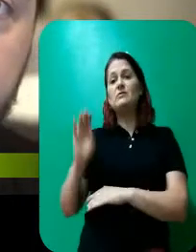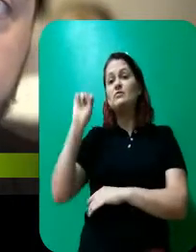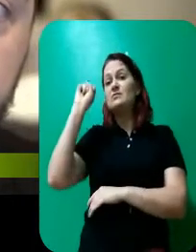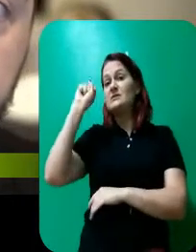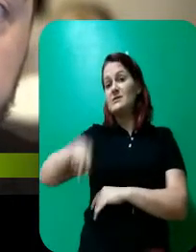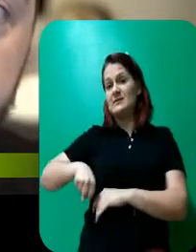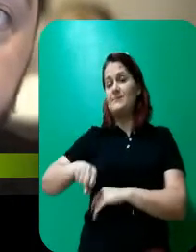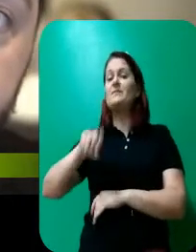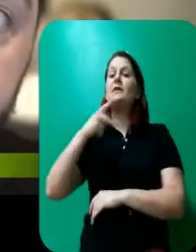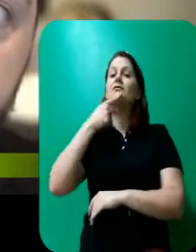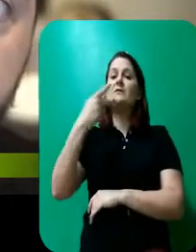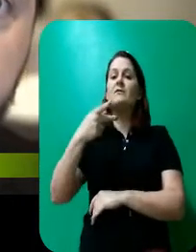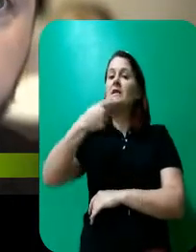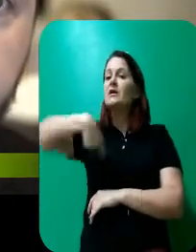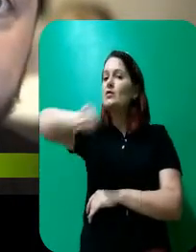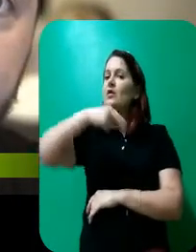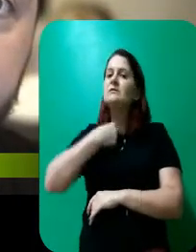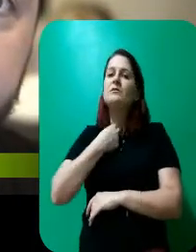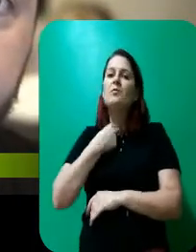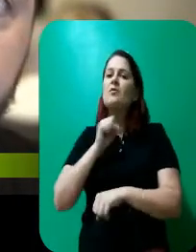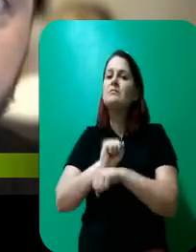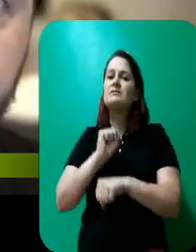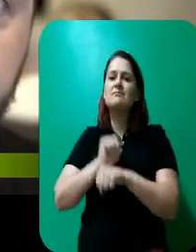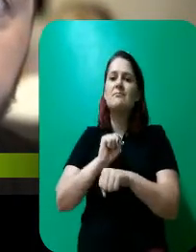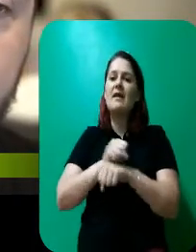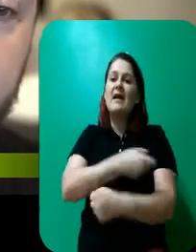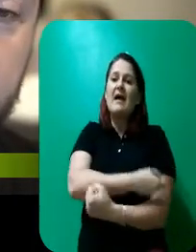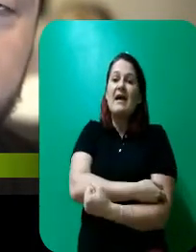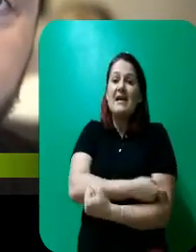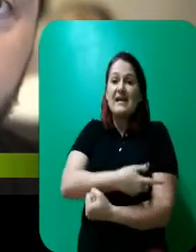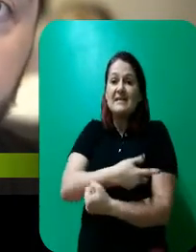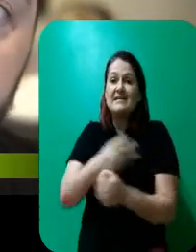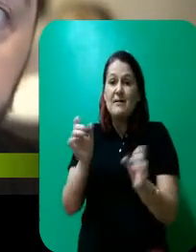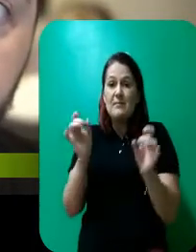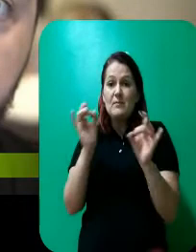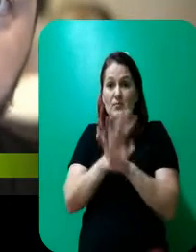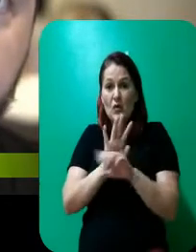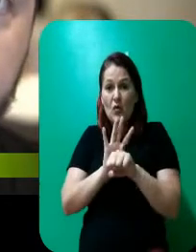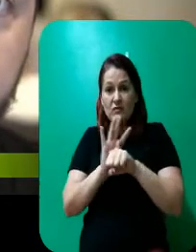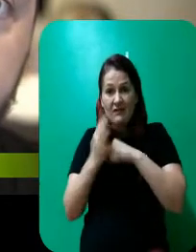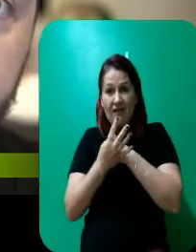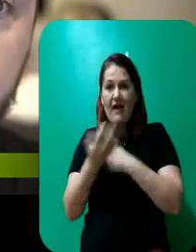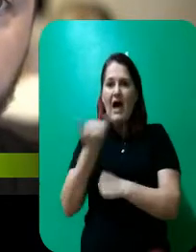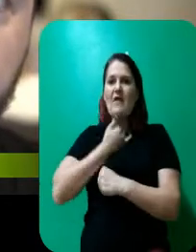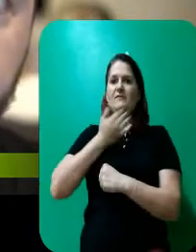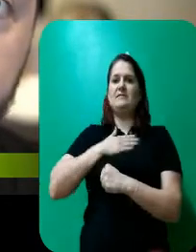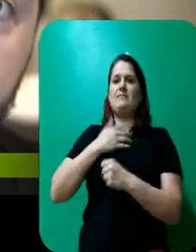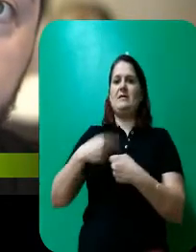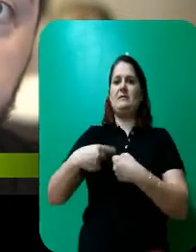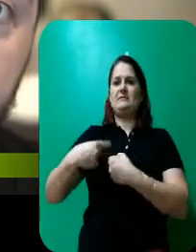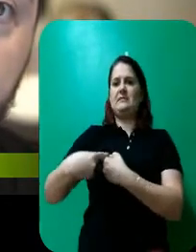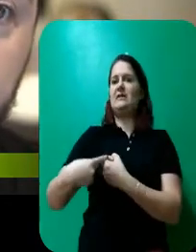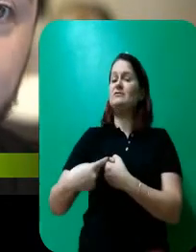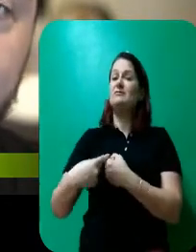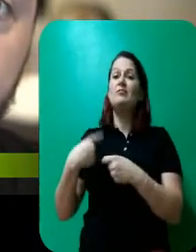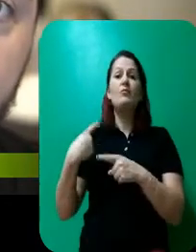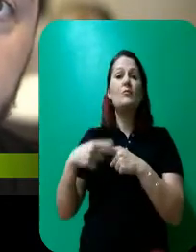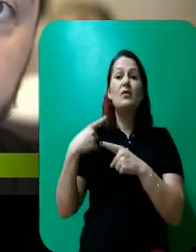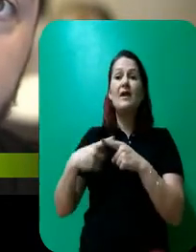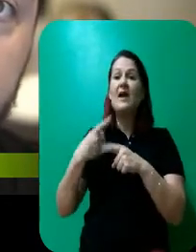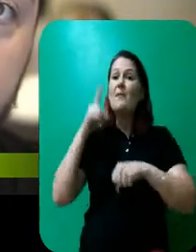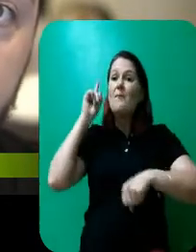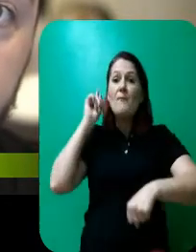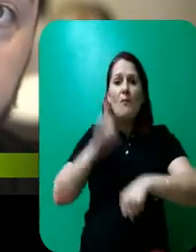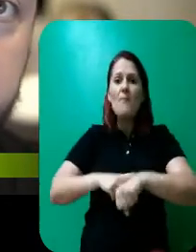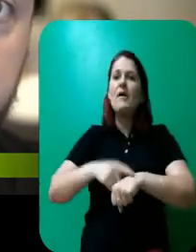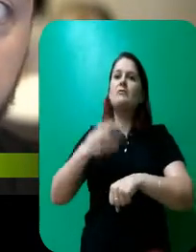de coronavírus positivo para saber se tem o coronavírus na sua cidade ou não, porque esse resultado, quando vier, é porque alguém já está doente e